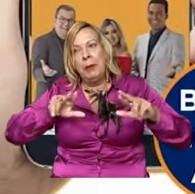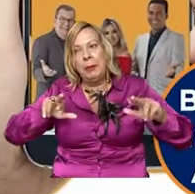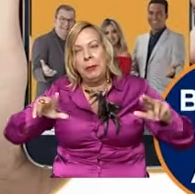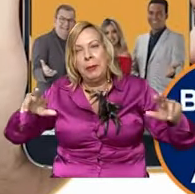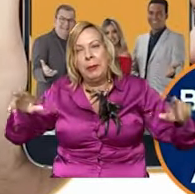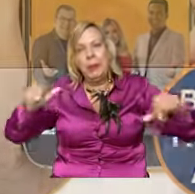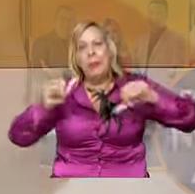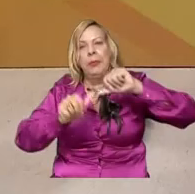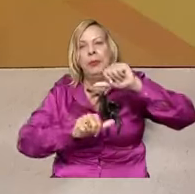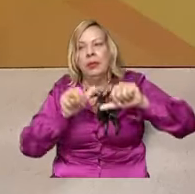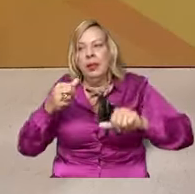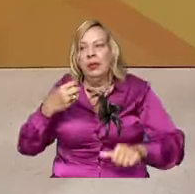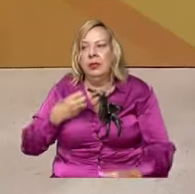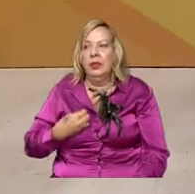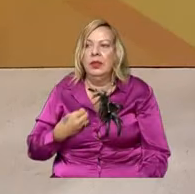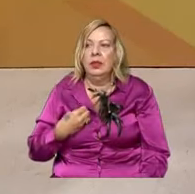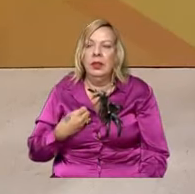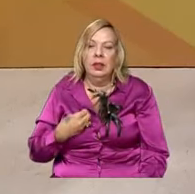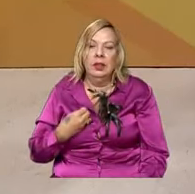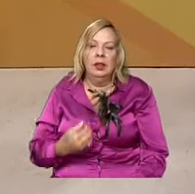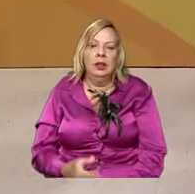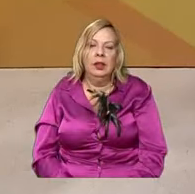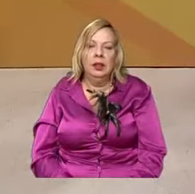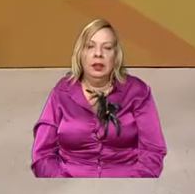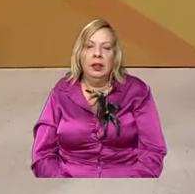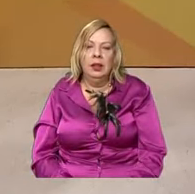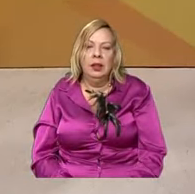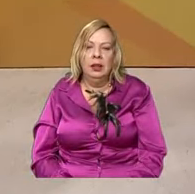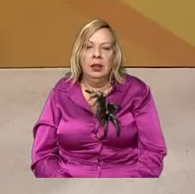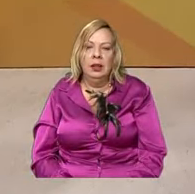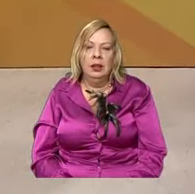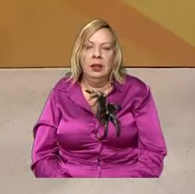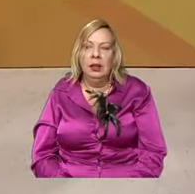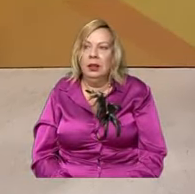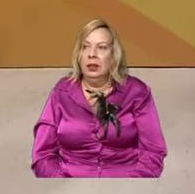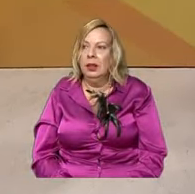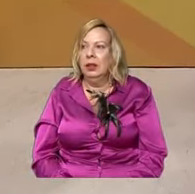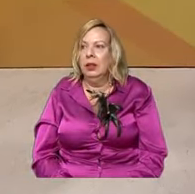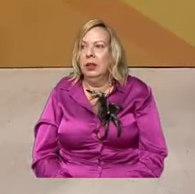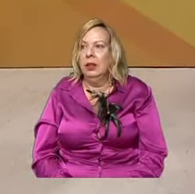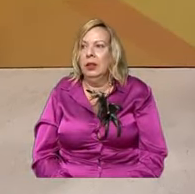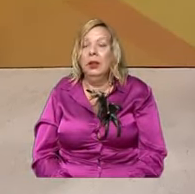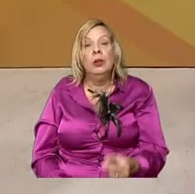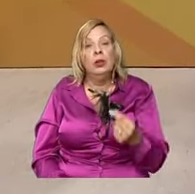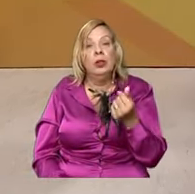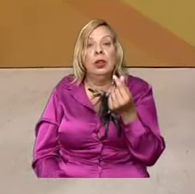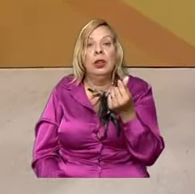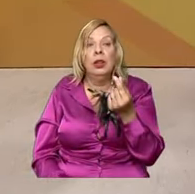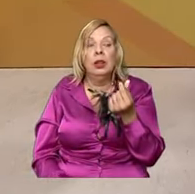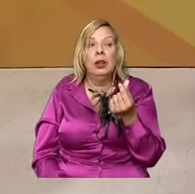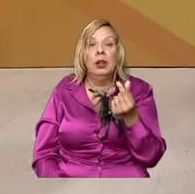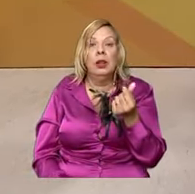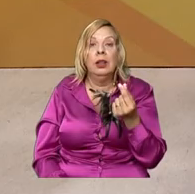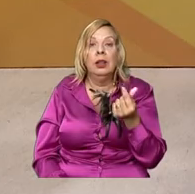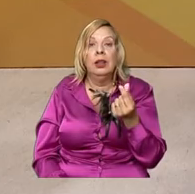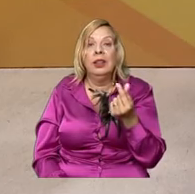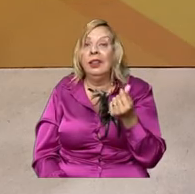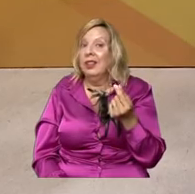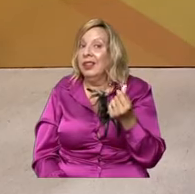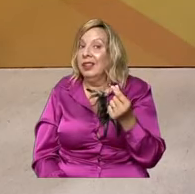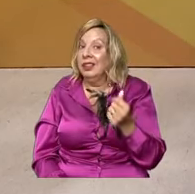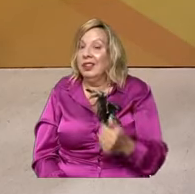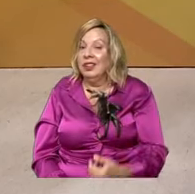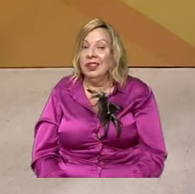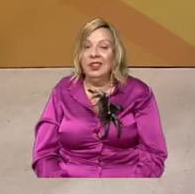vida. Ó aqui, ó, já tô com o meu din-din pra adquirir, viu? Detalhe aí, Scooby. Scooby vai